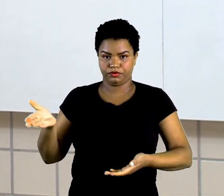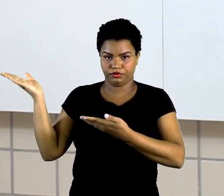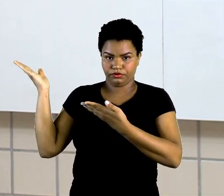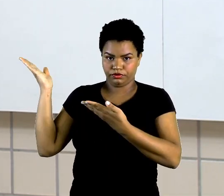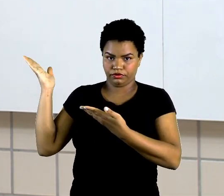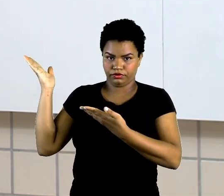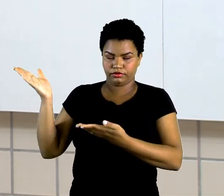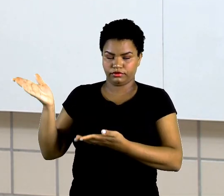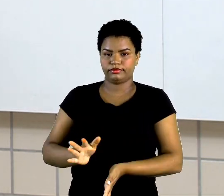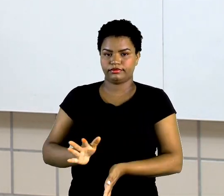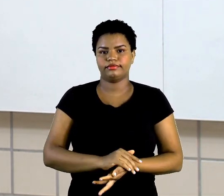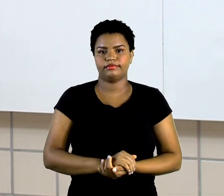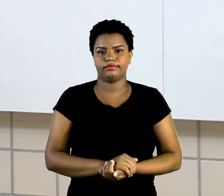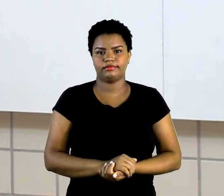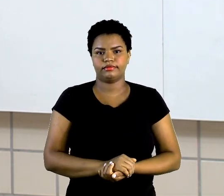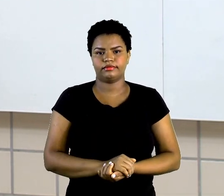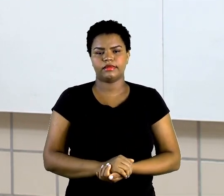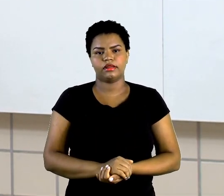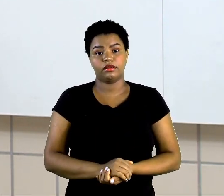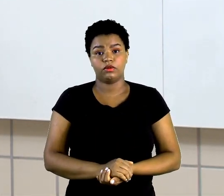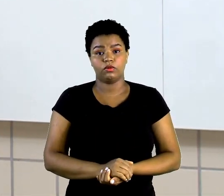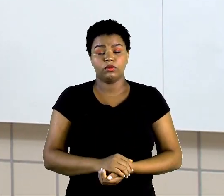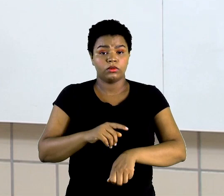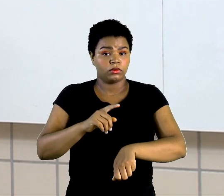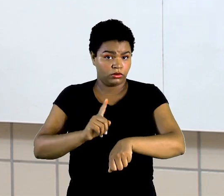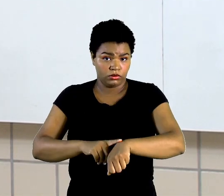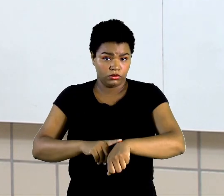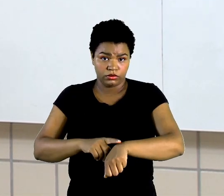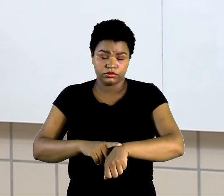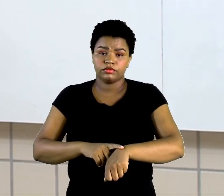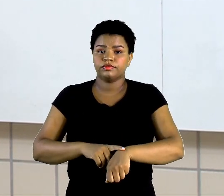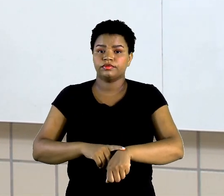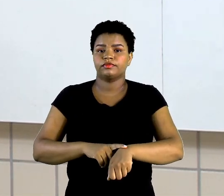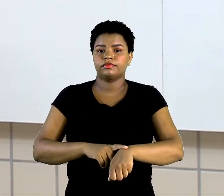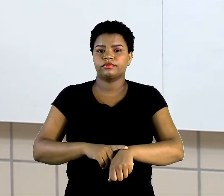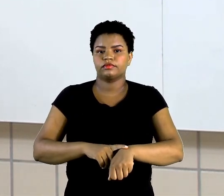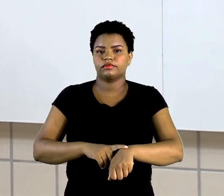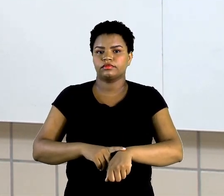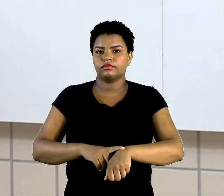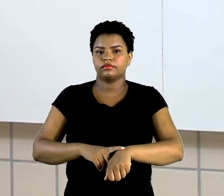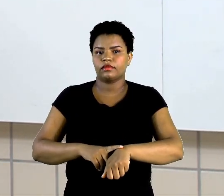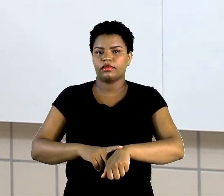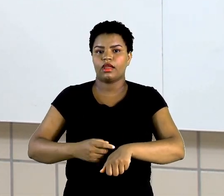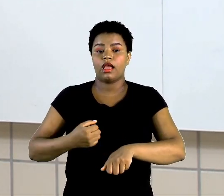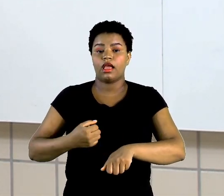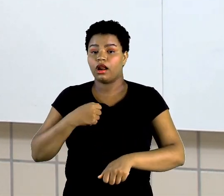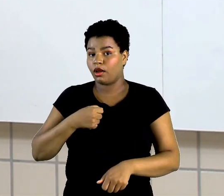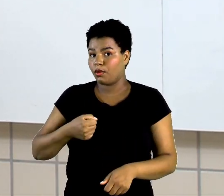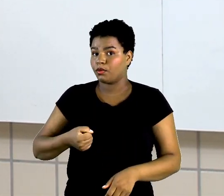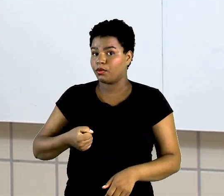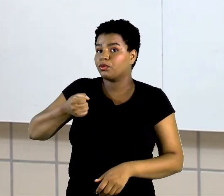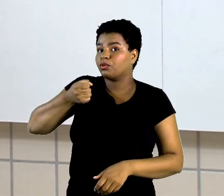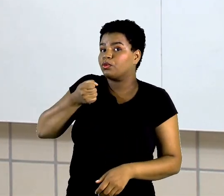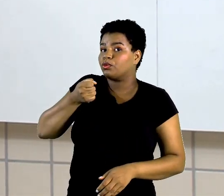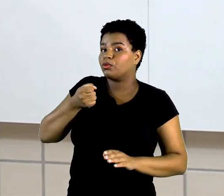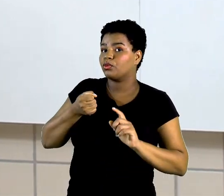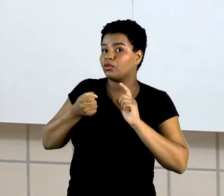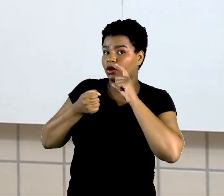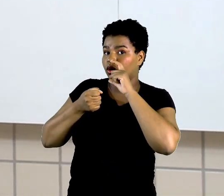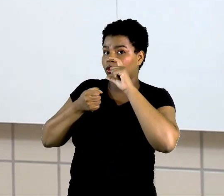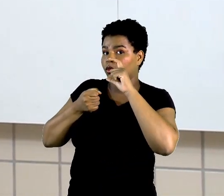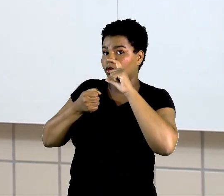objeto aqui, a partir do momento que eu coloco a minha boca nesse espaço, eu